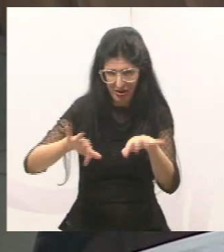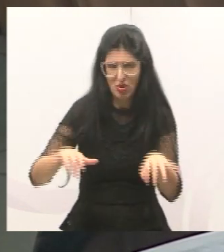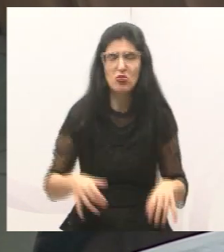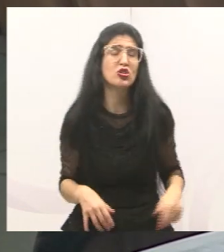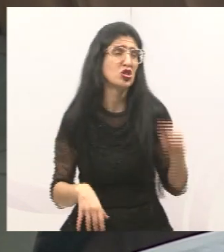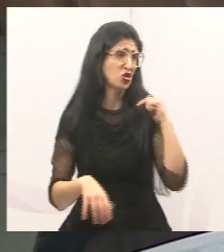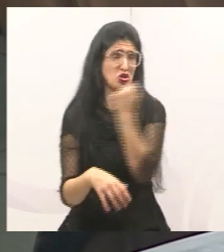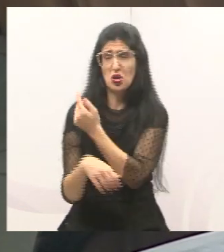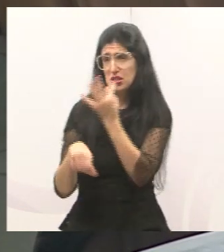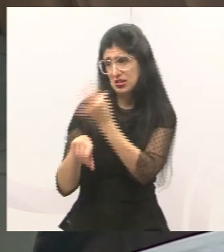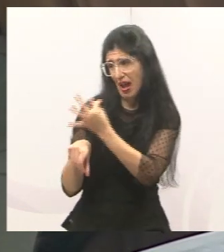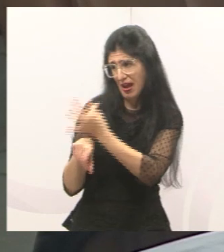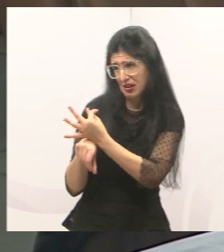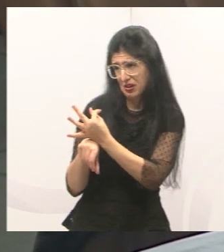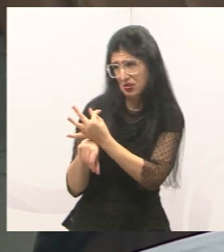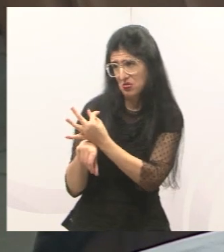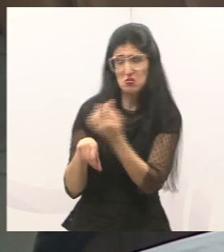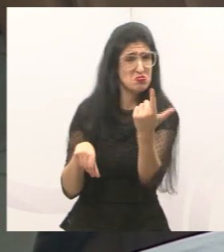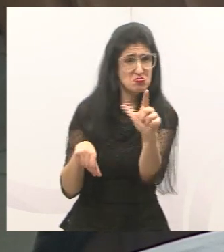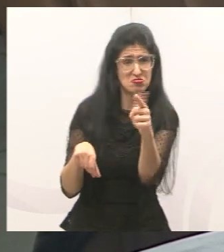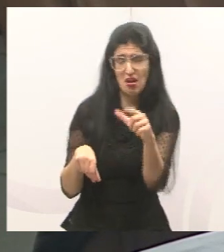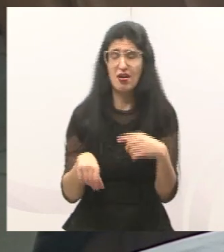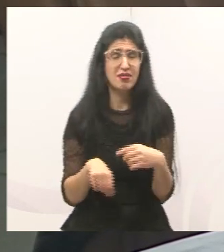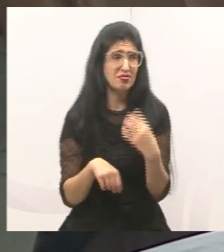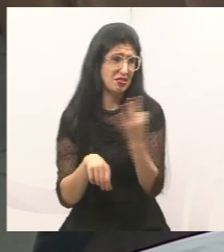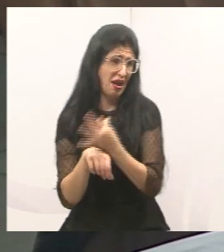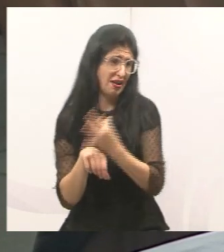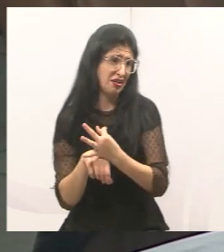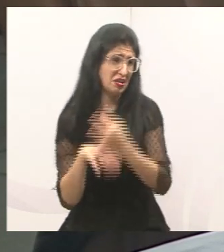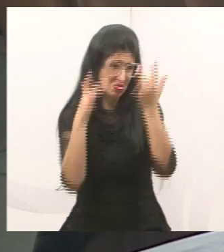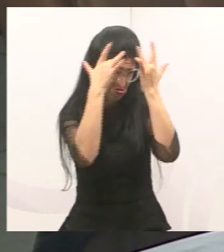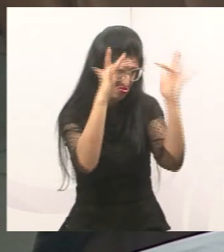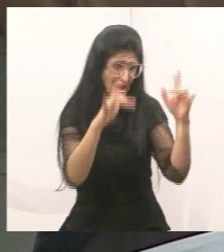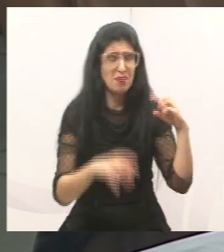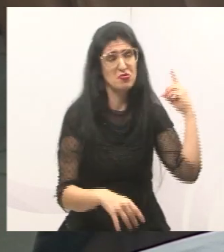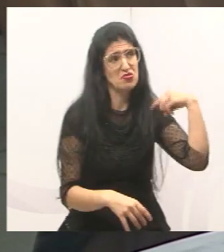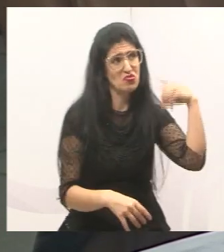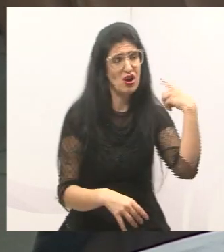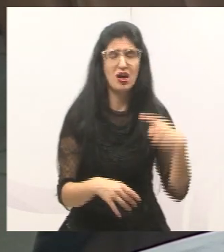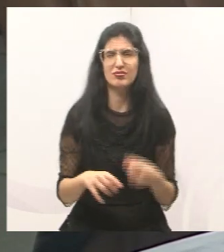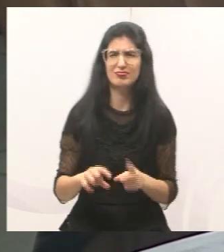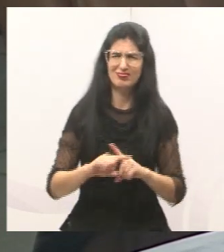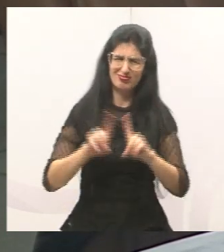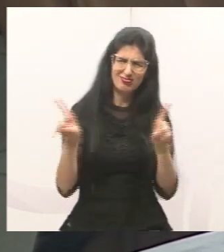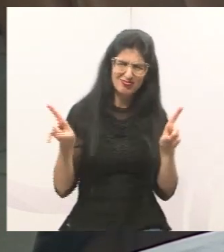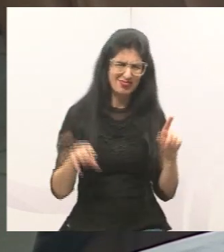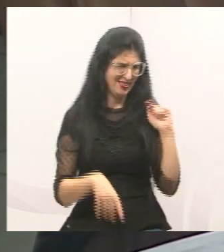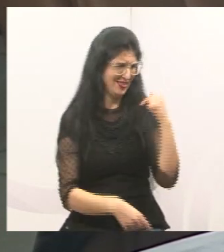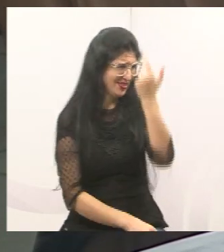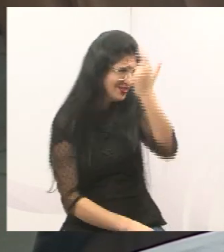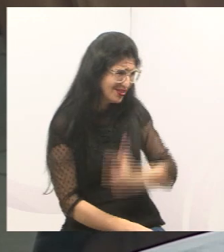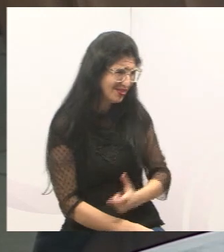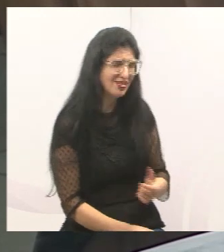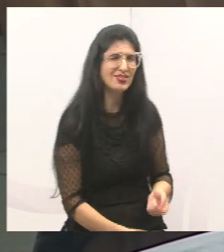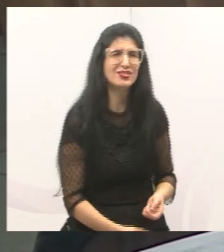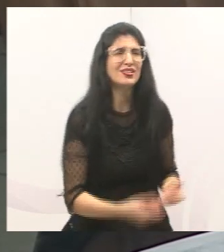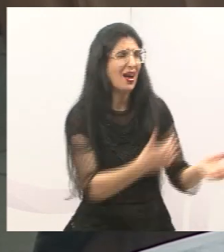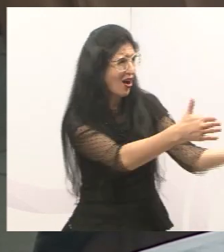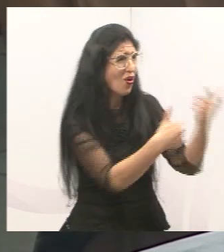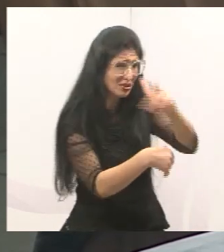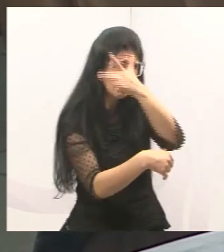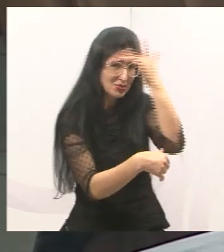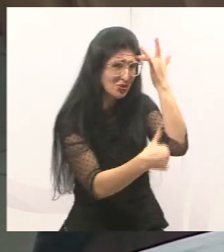né? O vereador não precisa ser técnico em nenhuma formação, mas nós temos amigos técnicos que deu esse auxílio para a gente, por